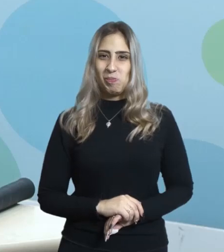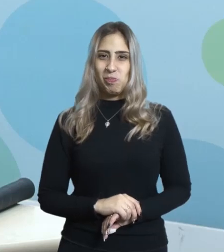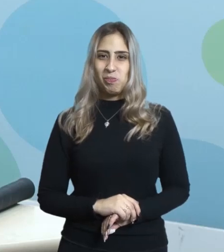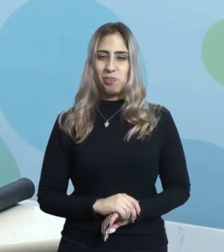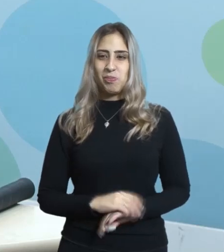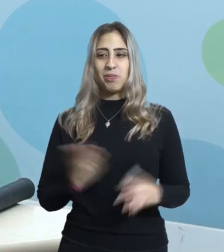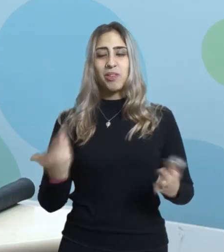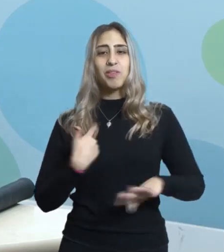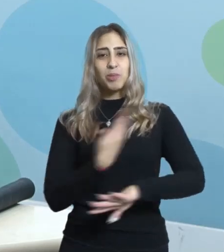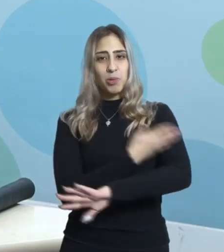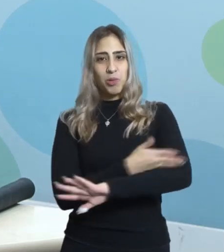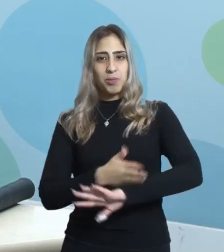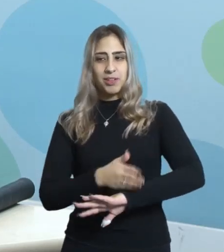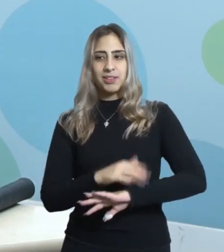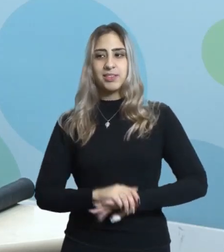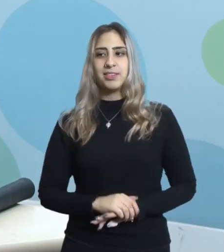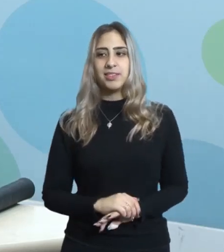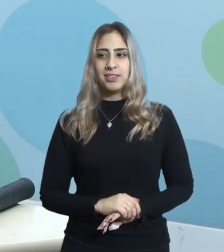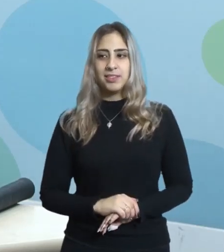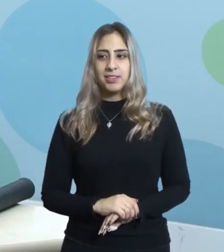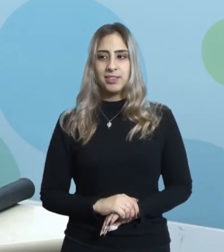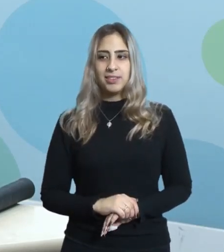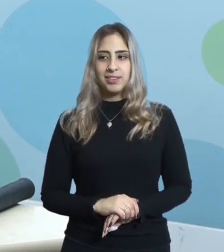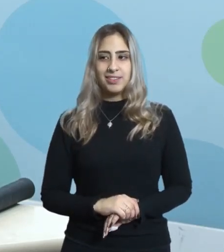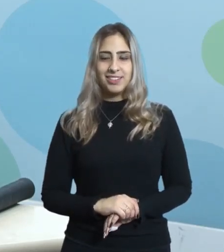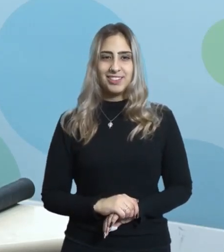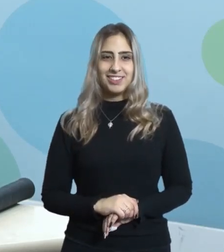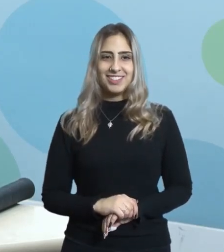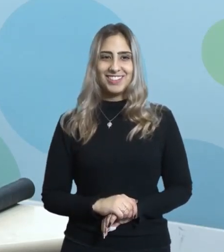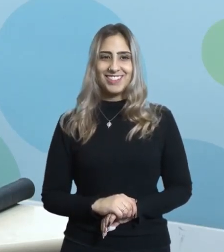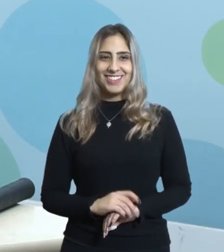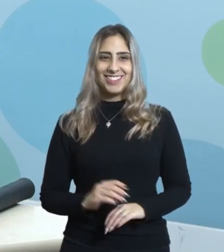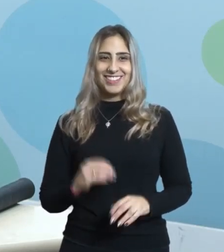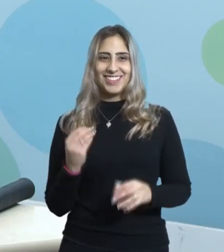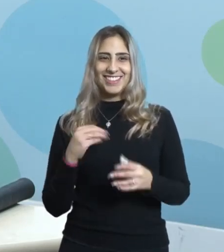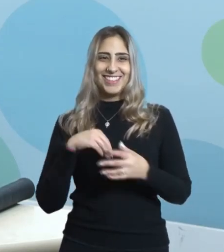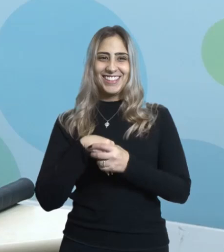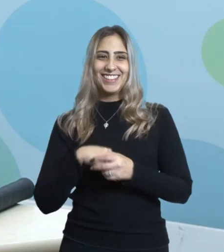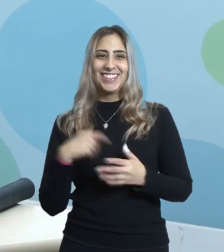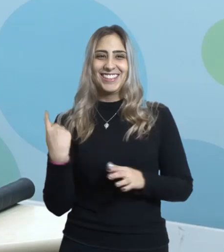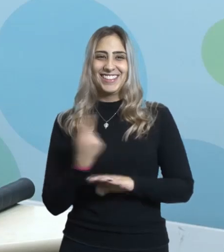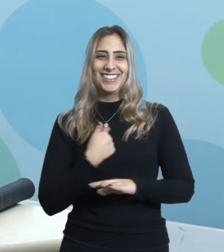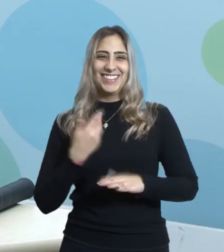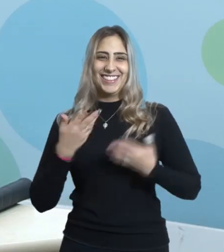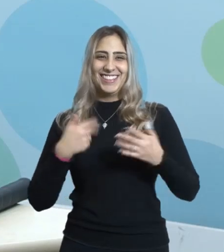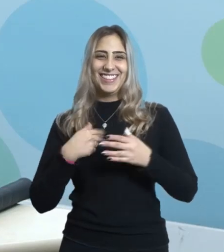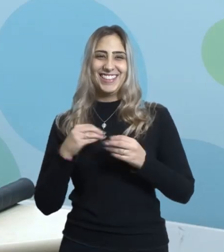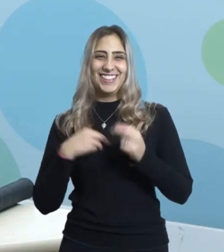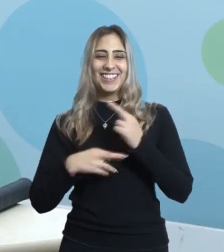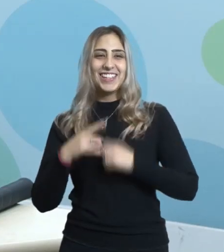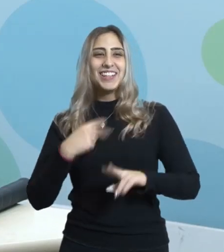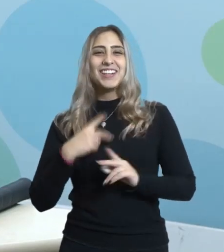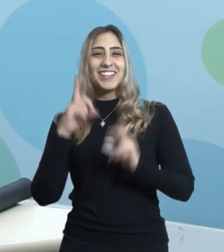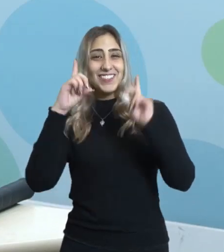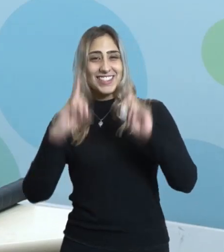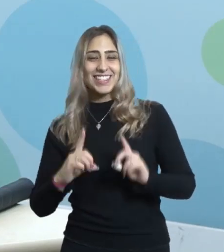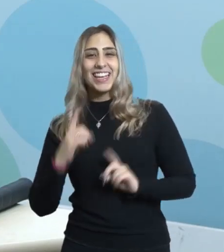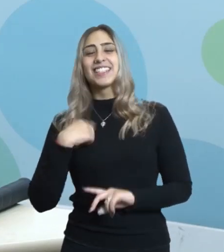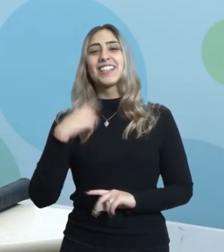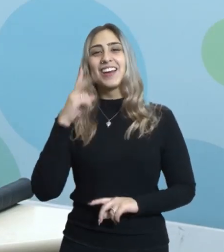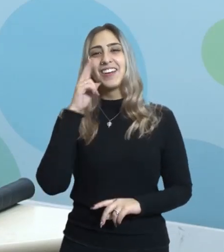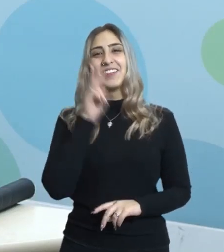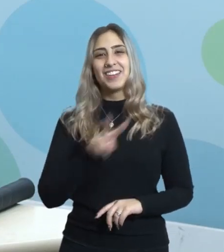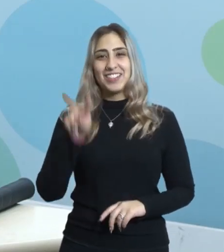Vamos começar. Então, sou de origem professora da sala de recurso da deficiência visual, já